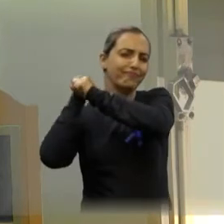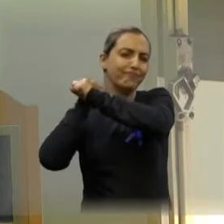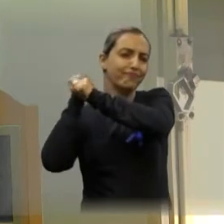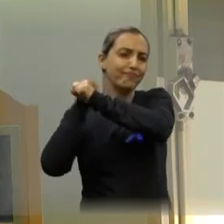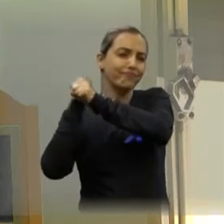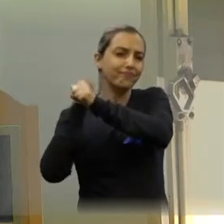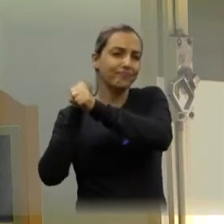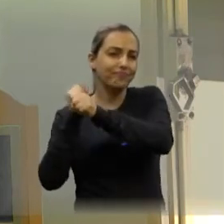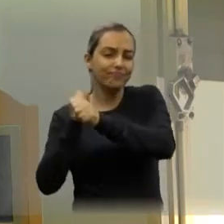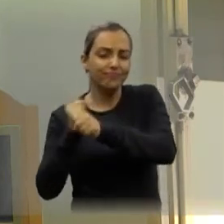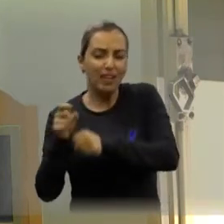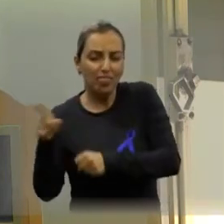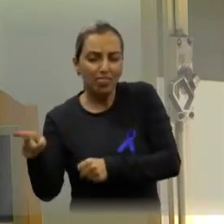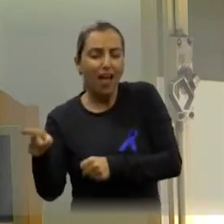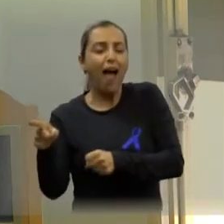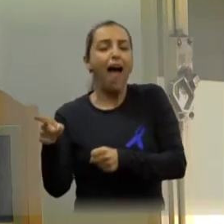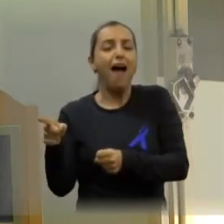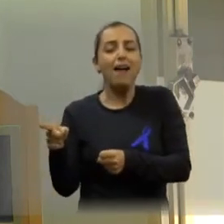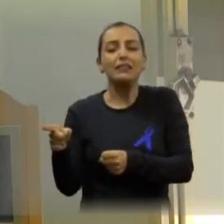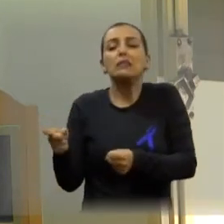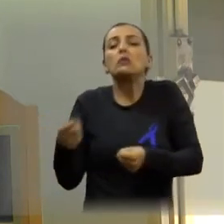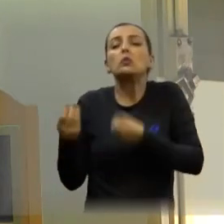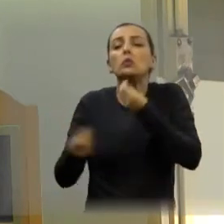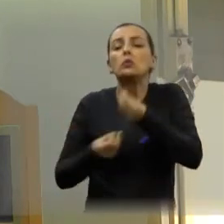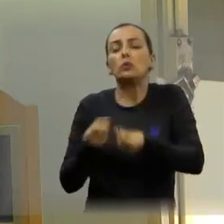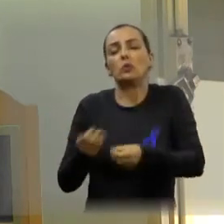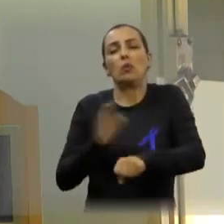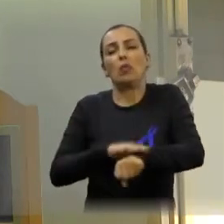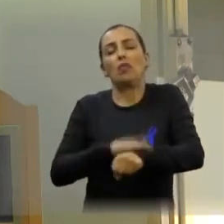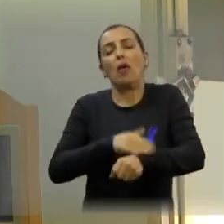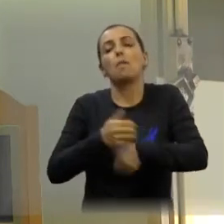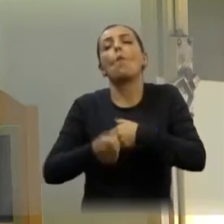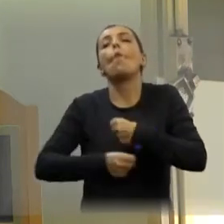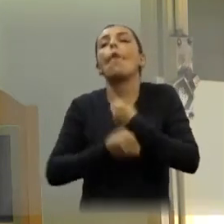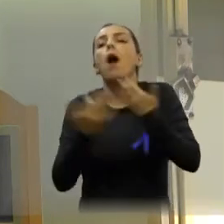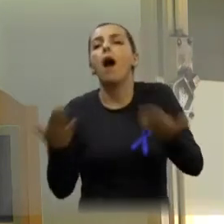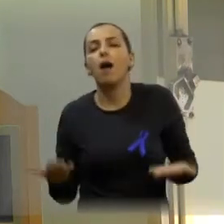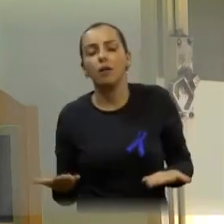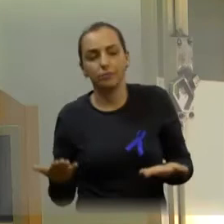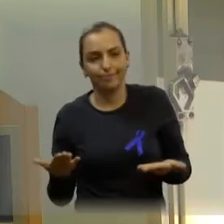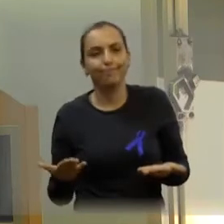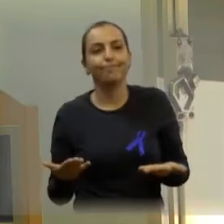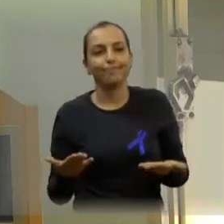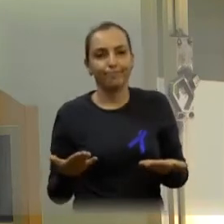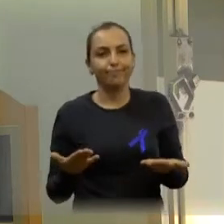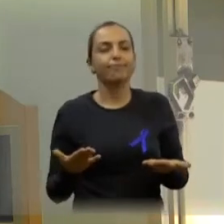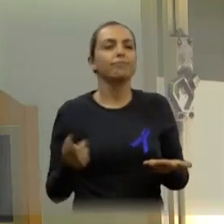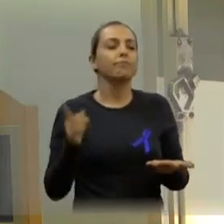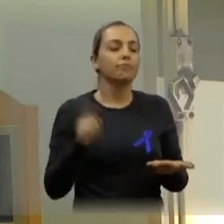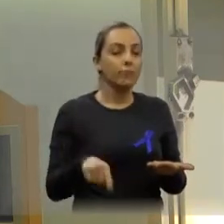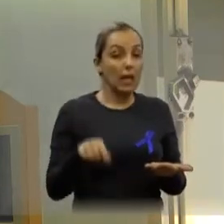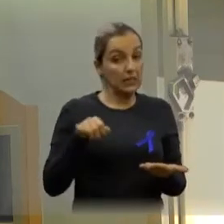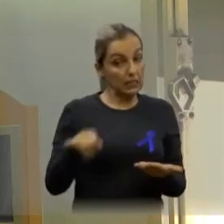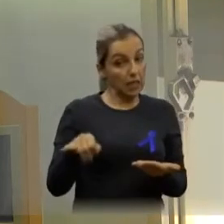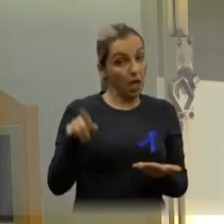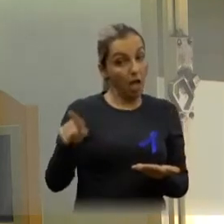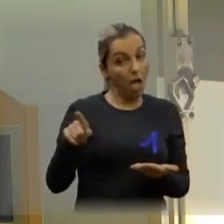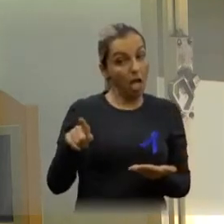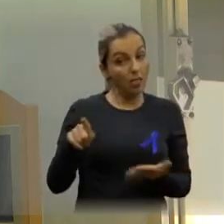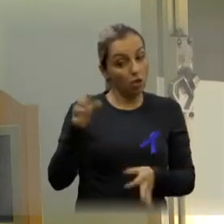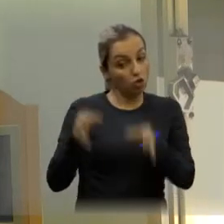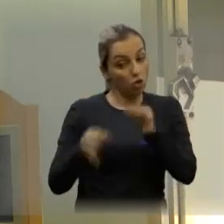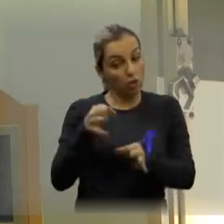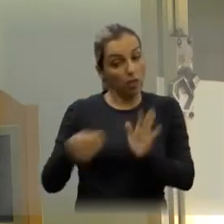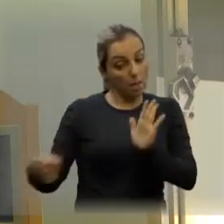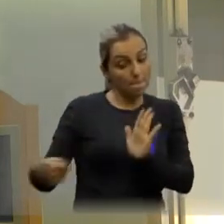está, o Lucas, o Gerson, quanto tempo faz? Então, eu acho que nós temos que. Porque se ele foi intimado, nós